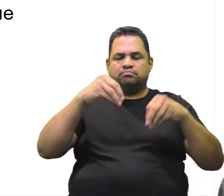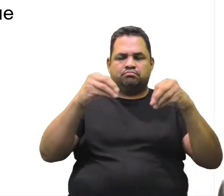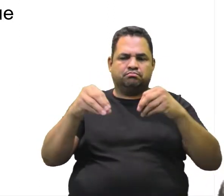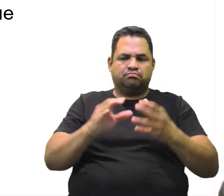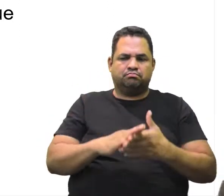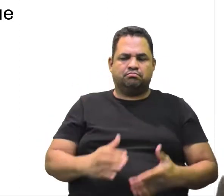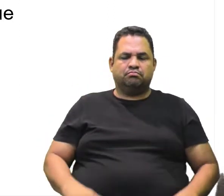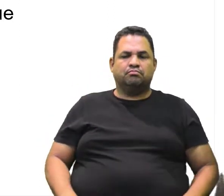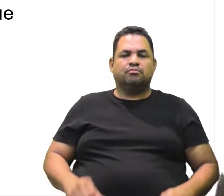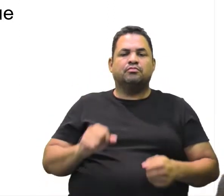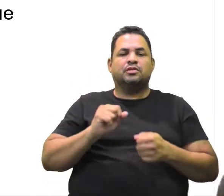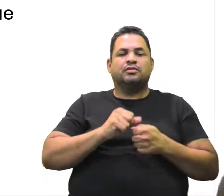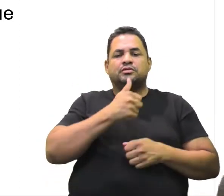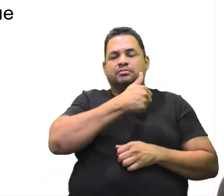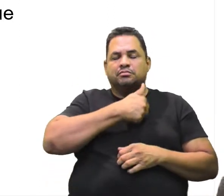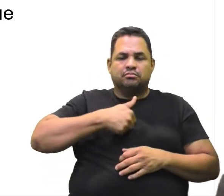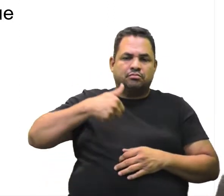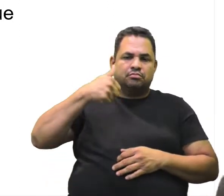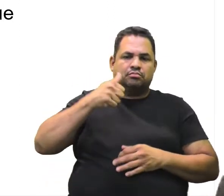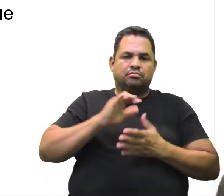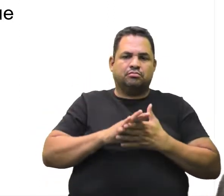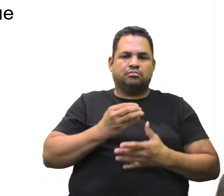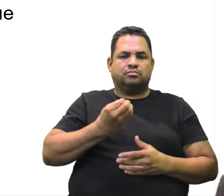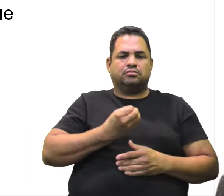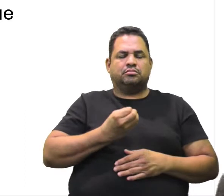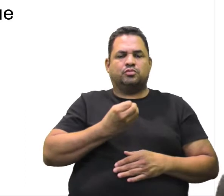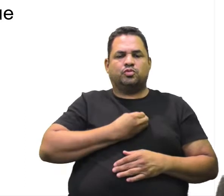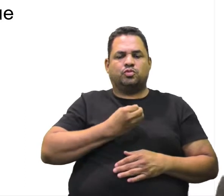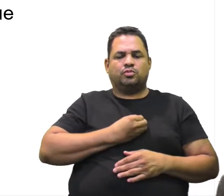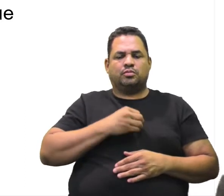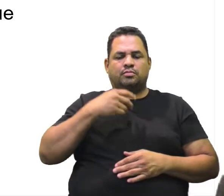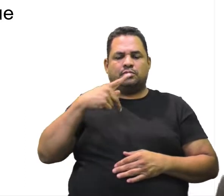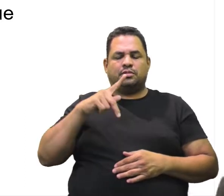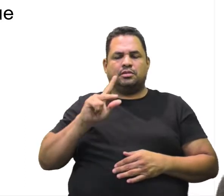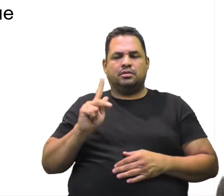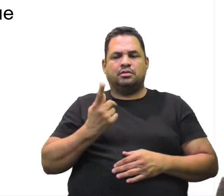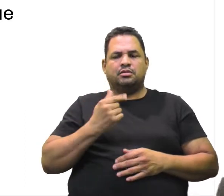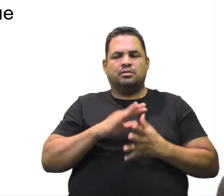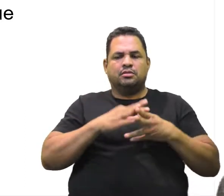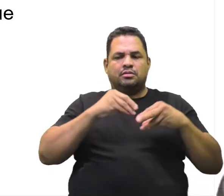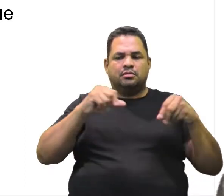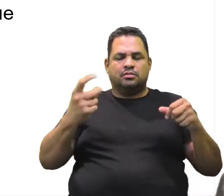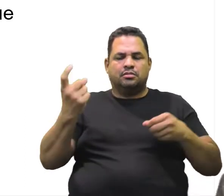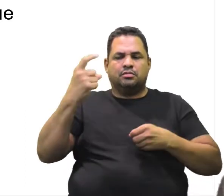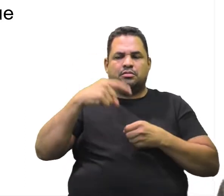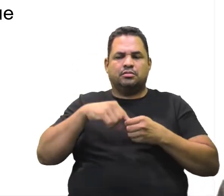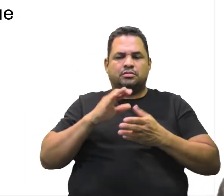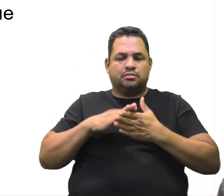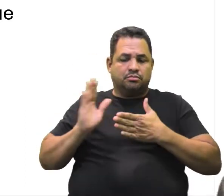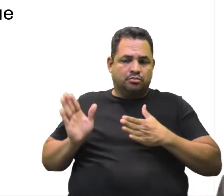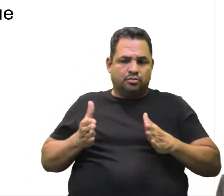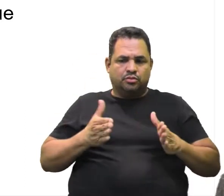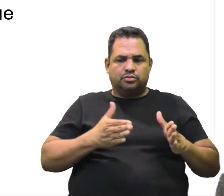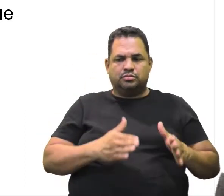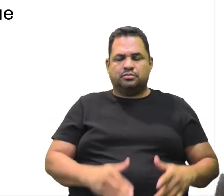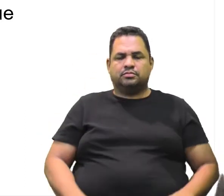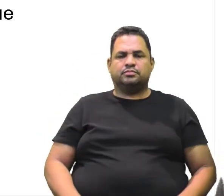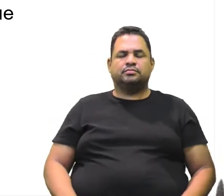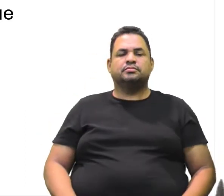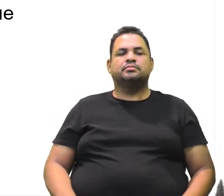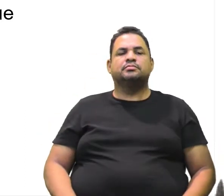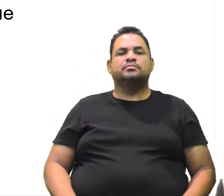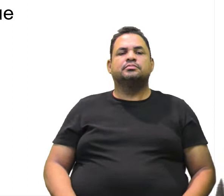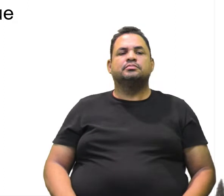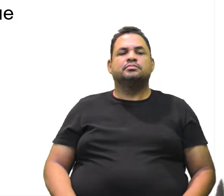faz a correção no valor desse pH para que o terreno volte a ser produtivo. Sendo